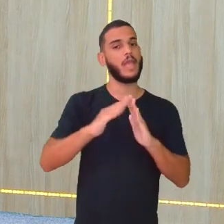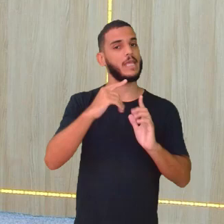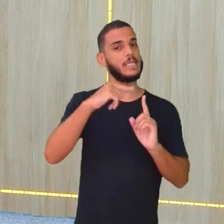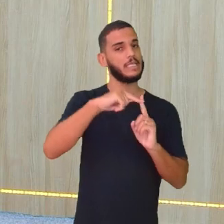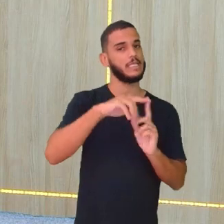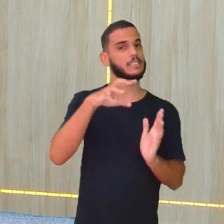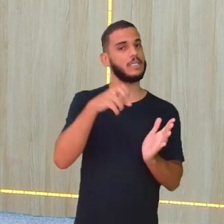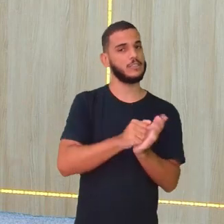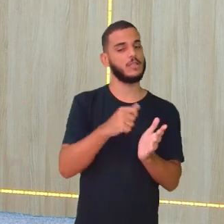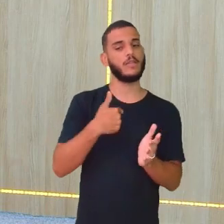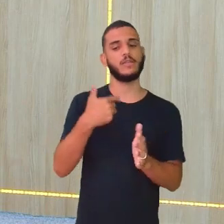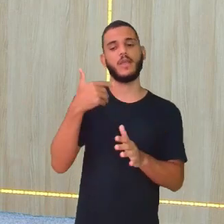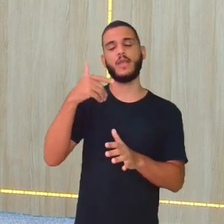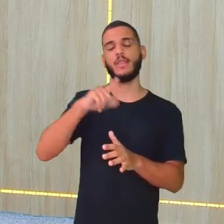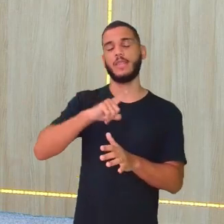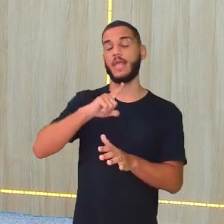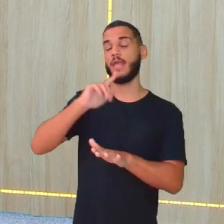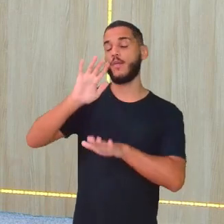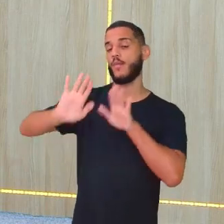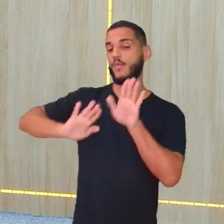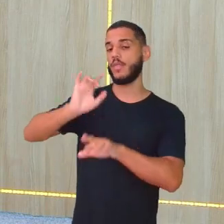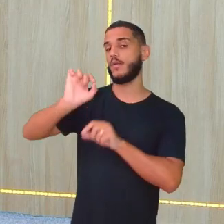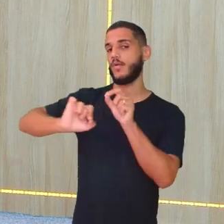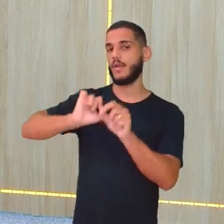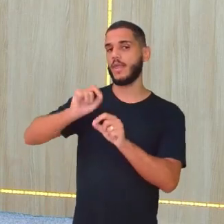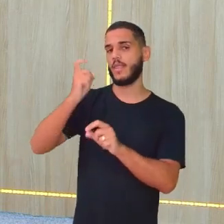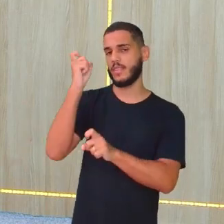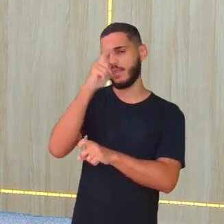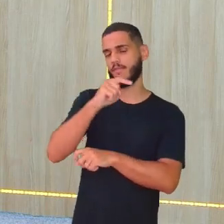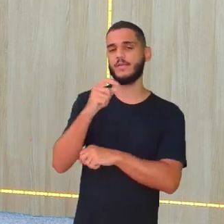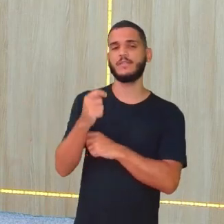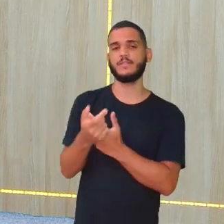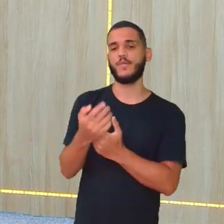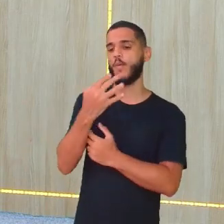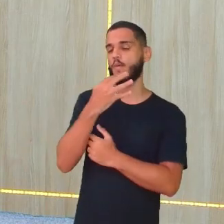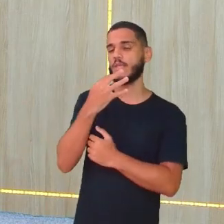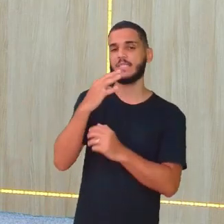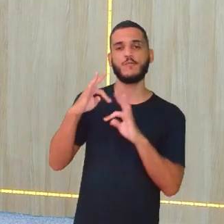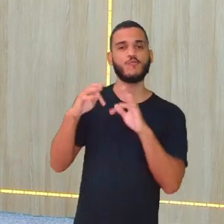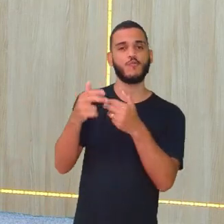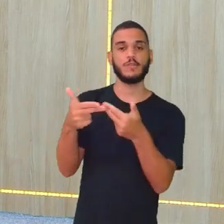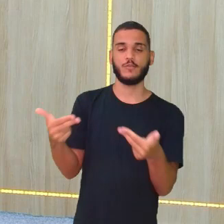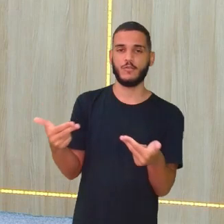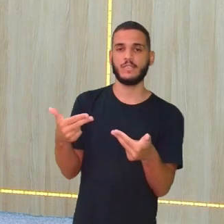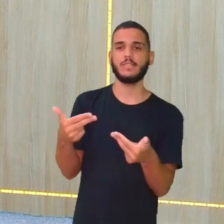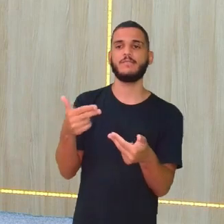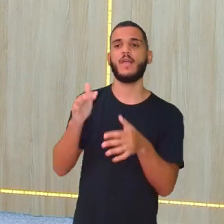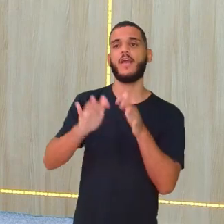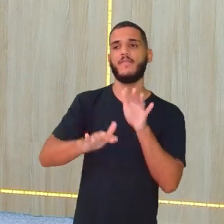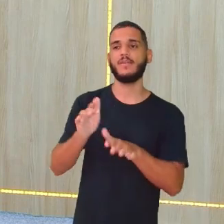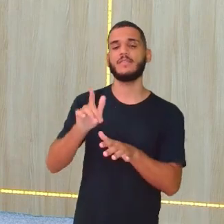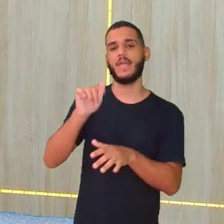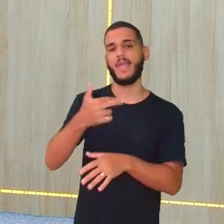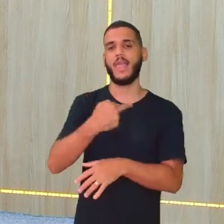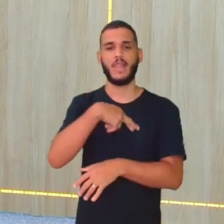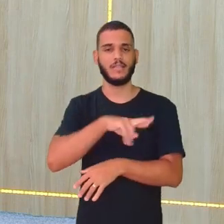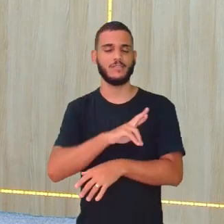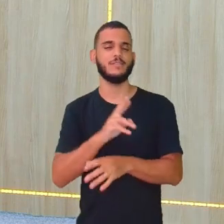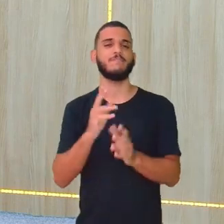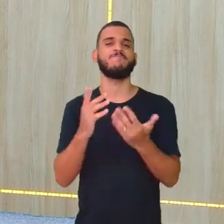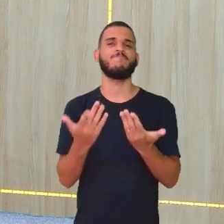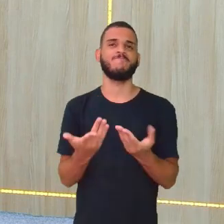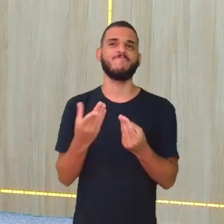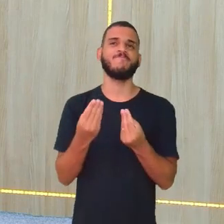assim, eu tenho muito cuidado, porque, enfim, não, é difícil conhecermos sobre tudo. E quando eu acho que entra em temas religiosos,